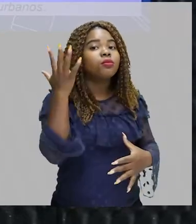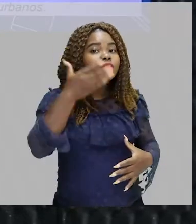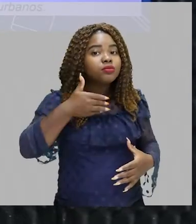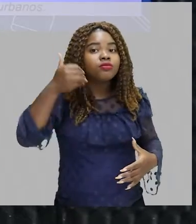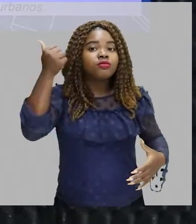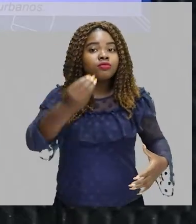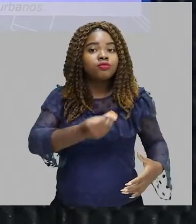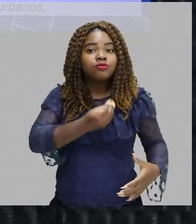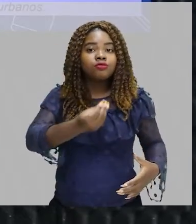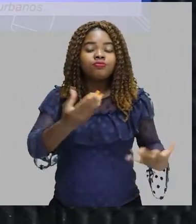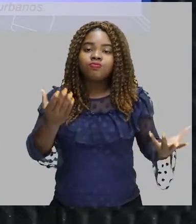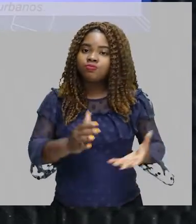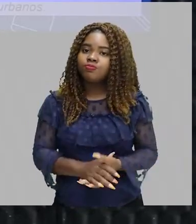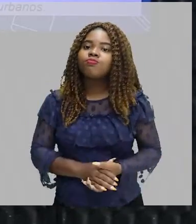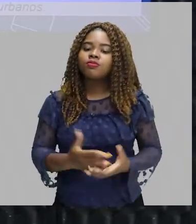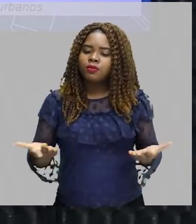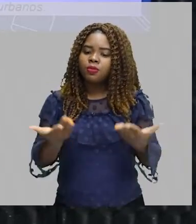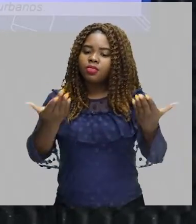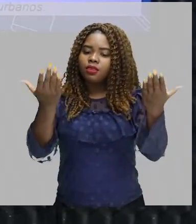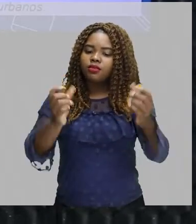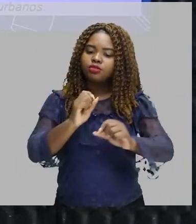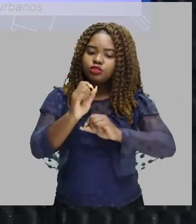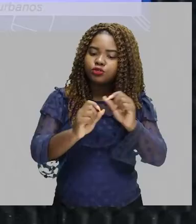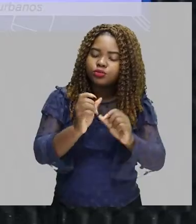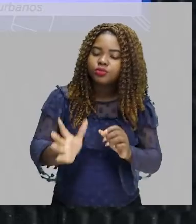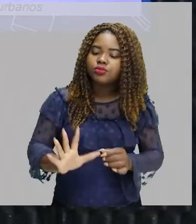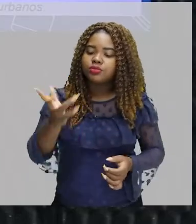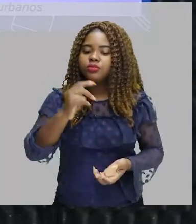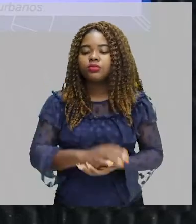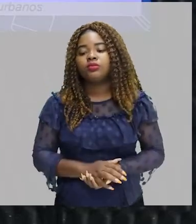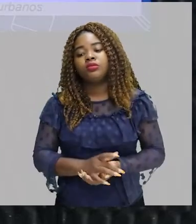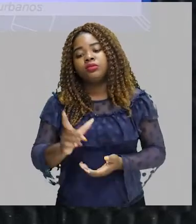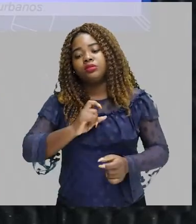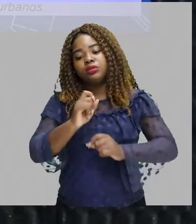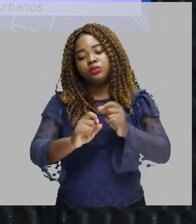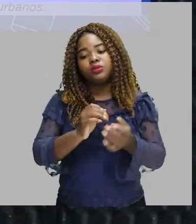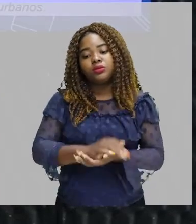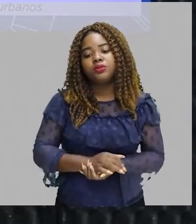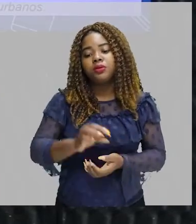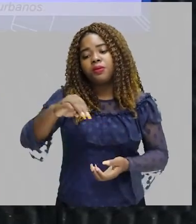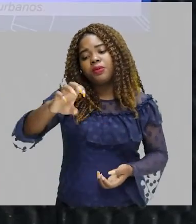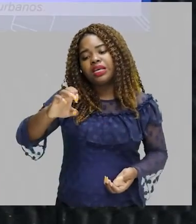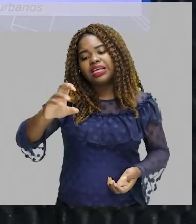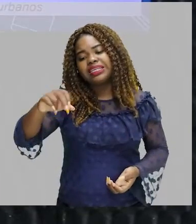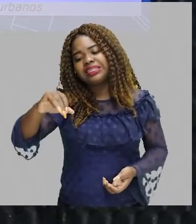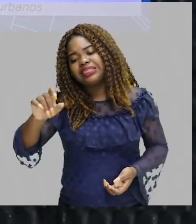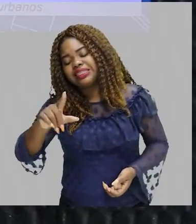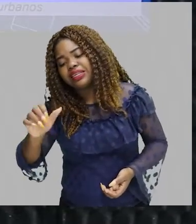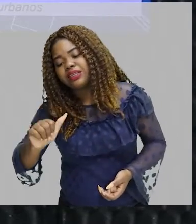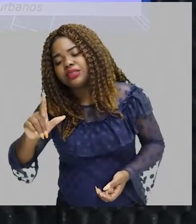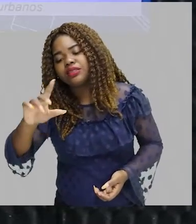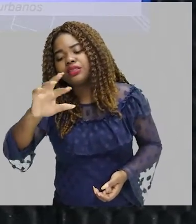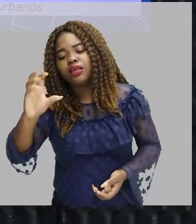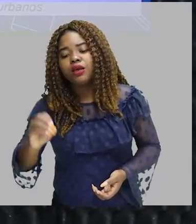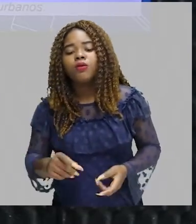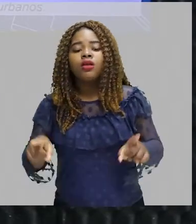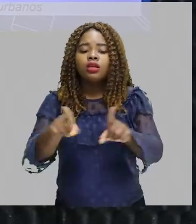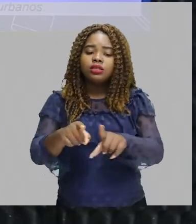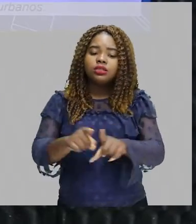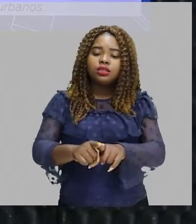A motivação, ela é variada, como eu te disse, né? Ela pode gerar justificativa por mecanização do campo, concentração de